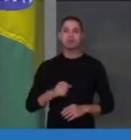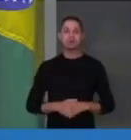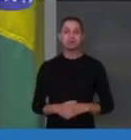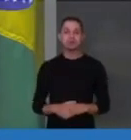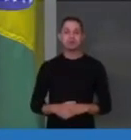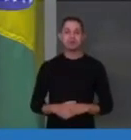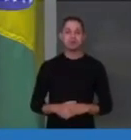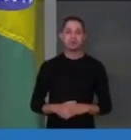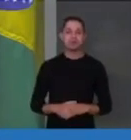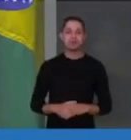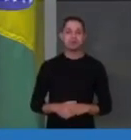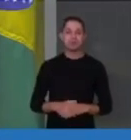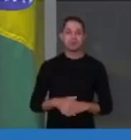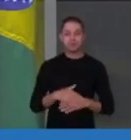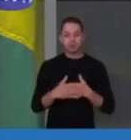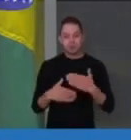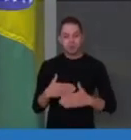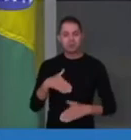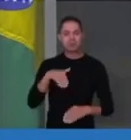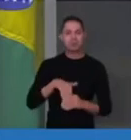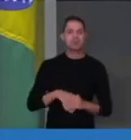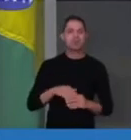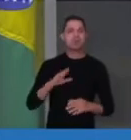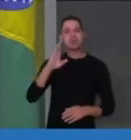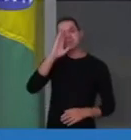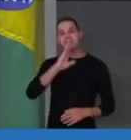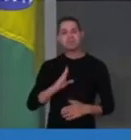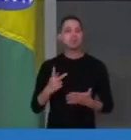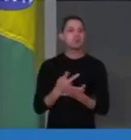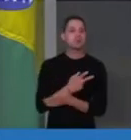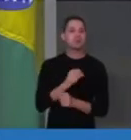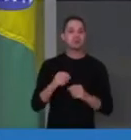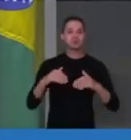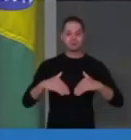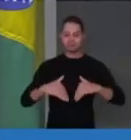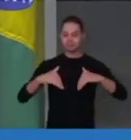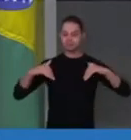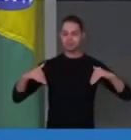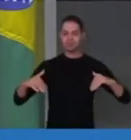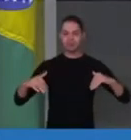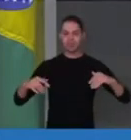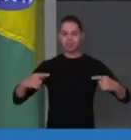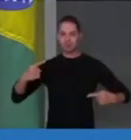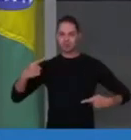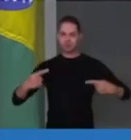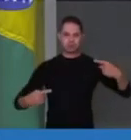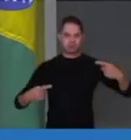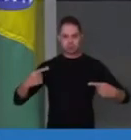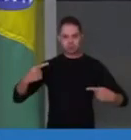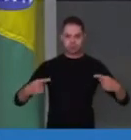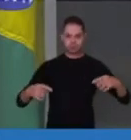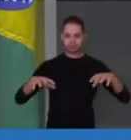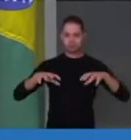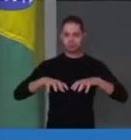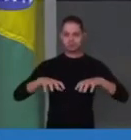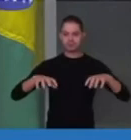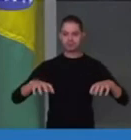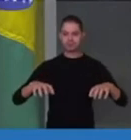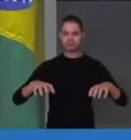foi que aconteceu no processo eleitoral brasileiro? Você tem dois lados disputando. É como se